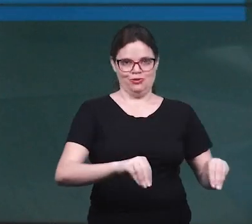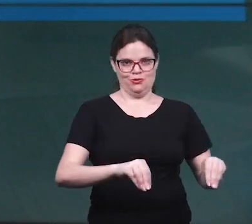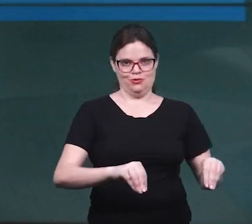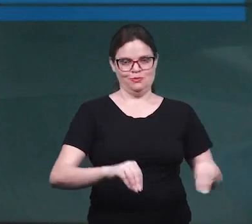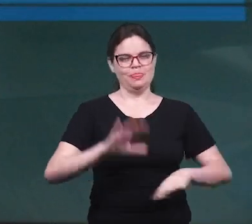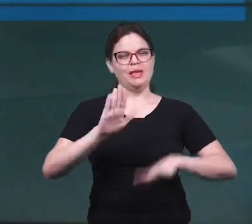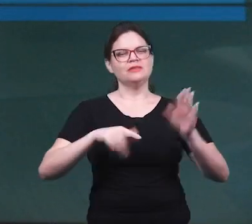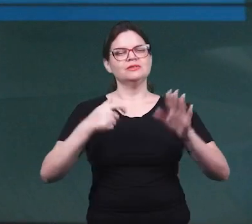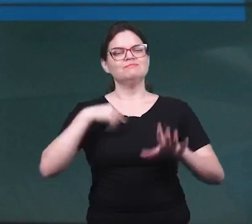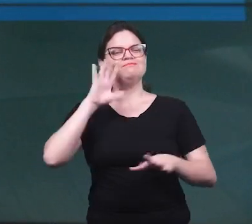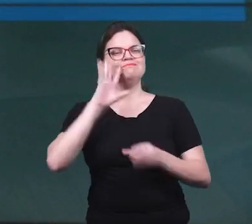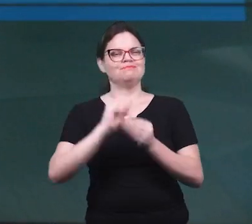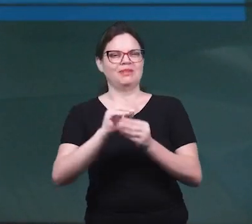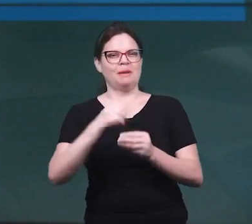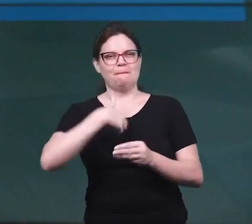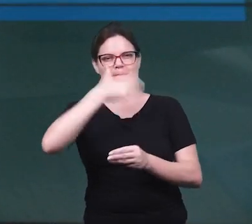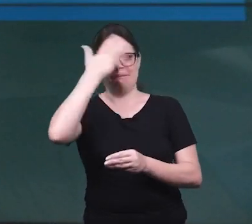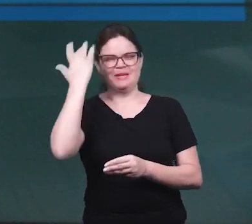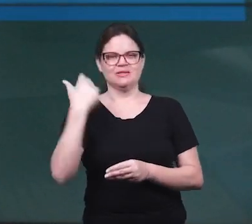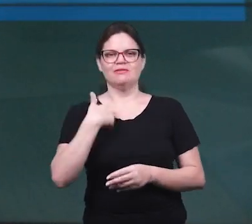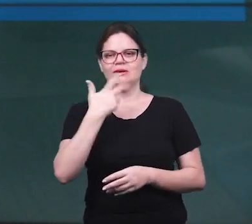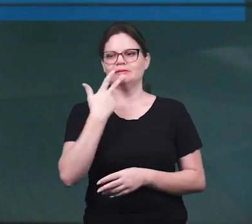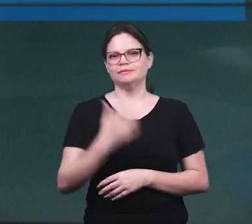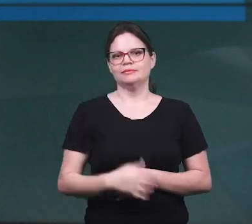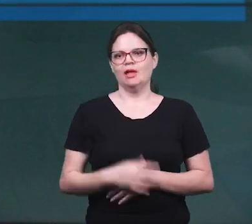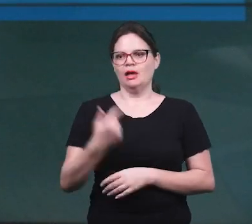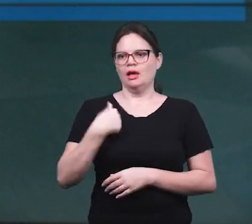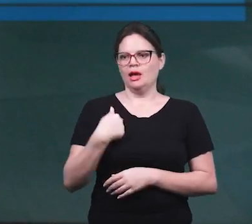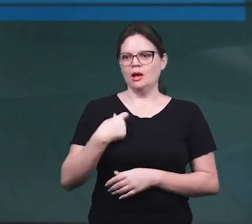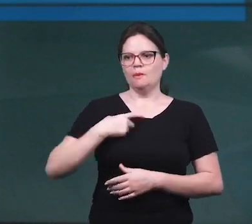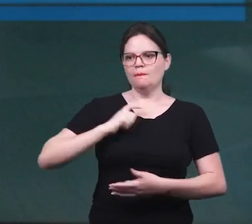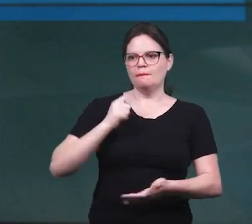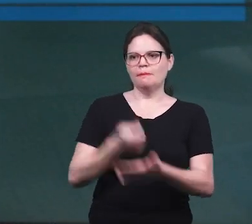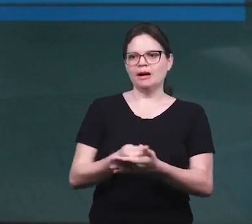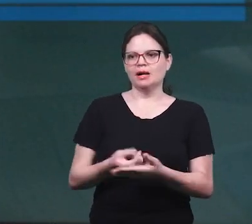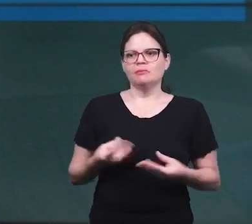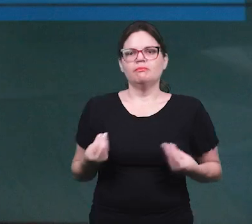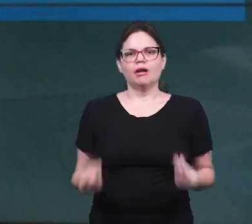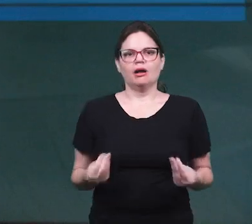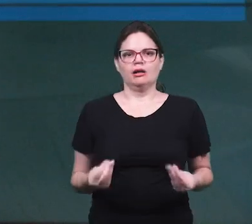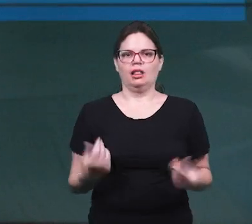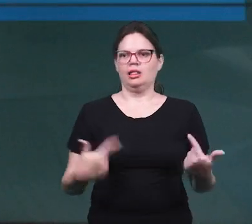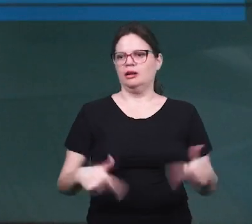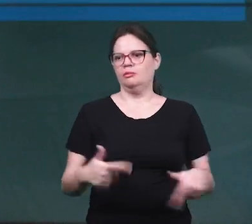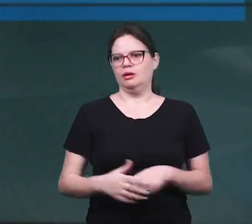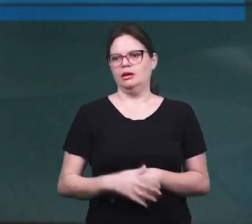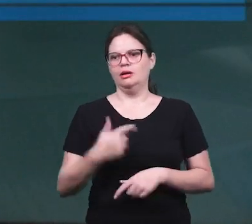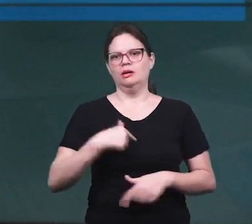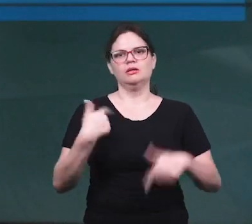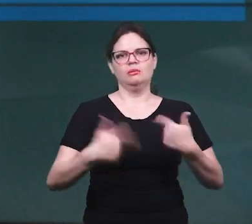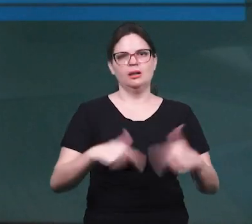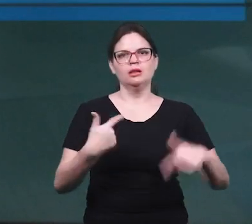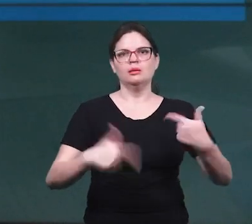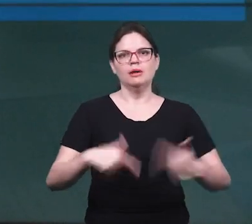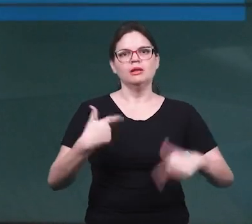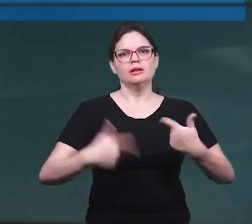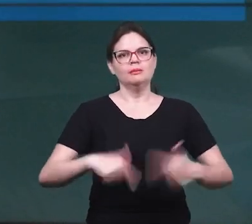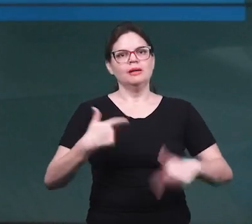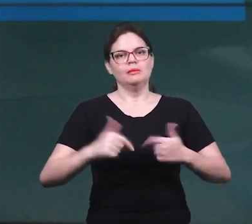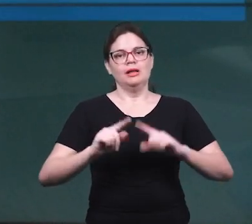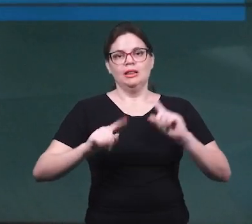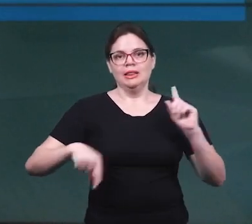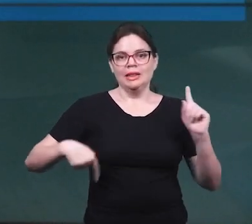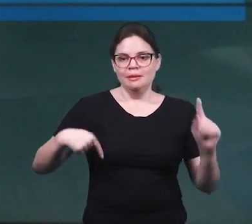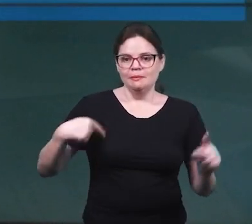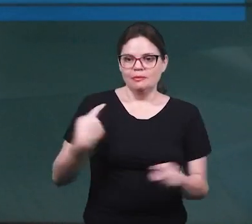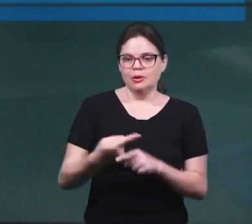aquela expressão, paguei para trabalhar. Trabalhou. Quando recebeu tudo que tinha,